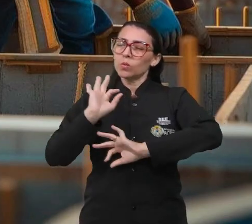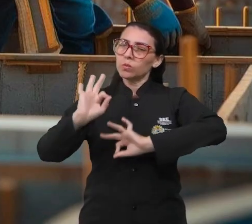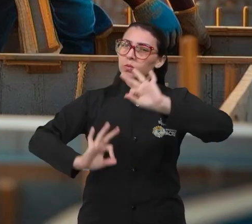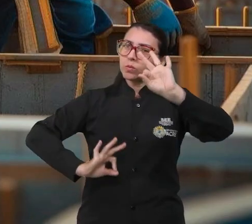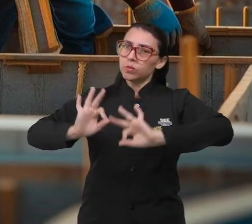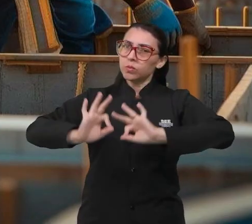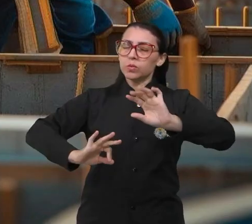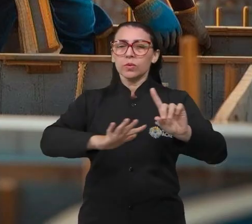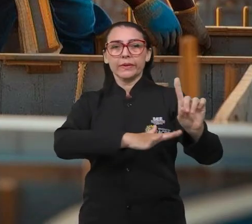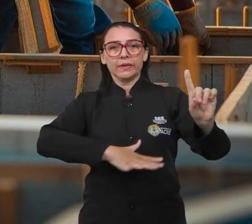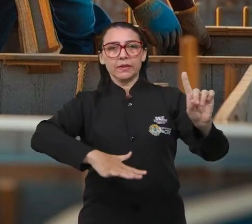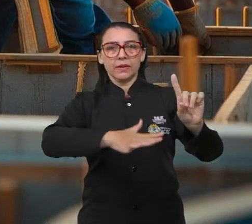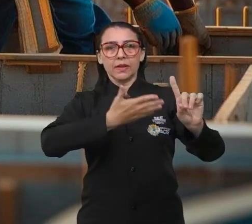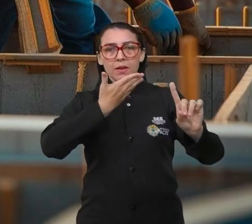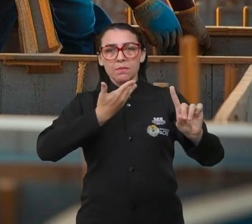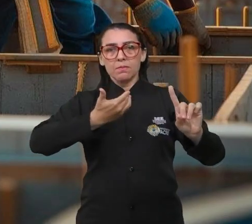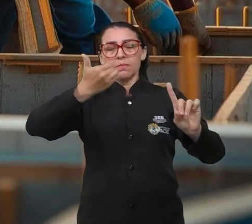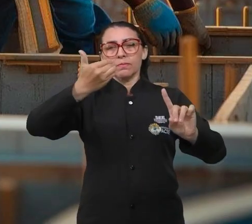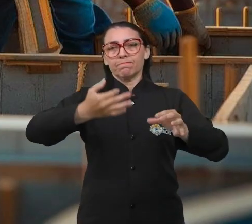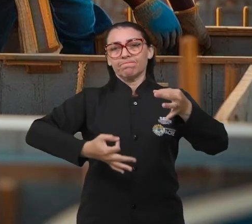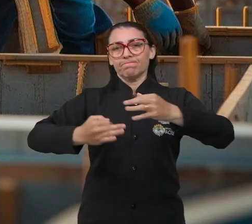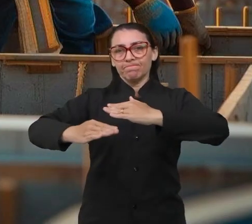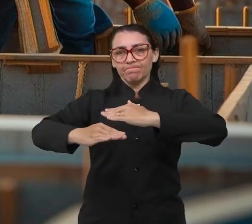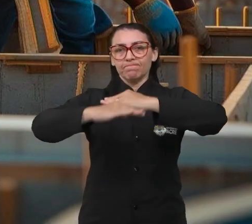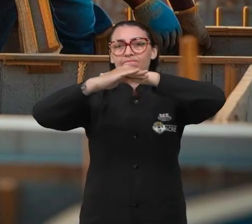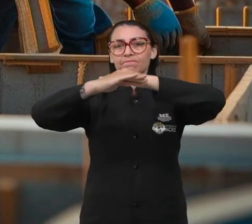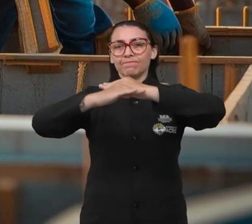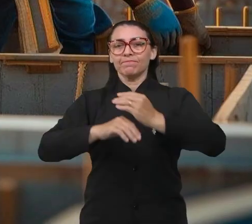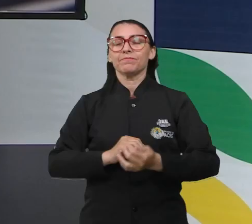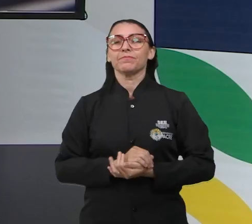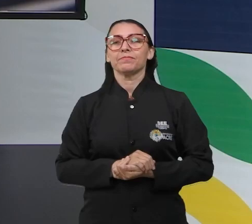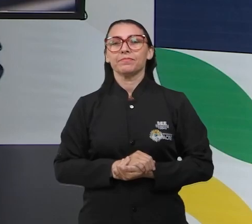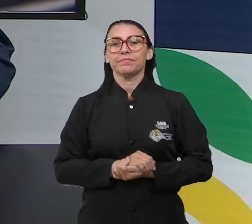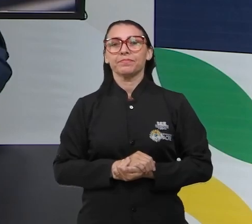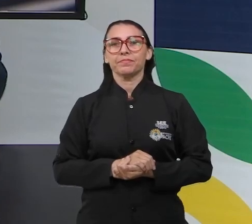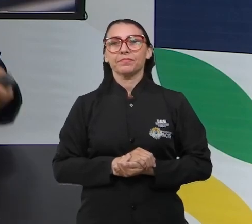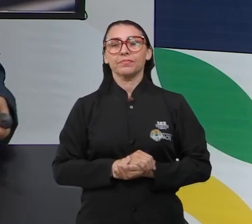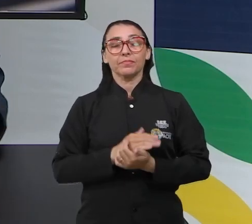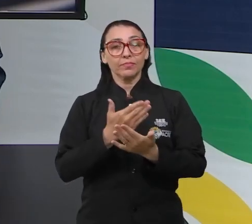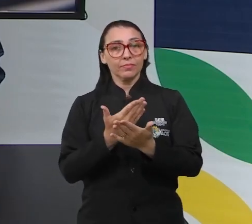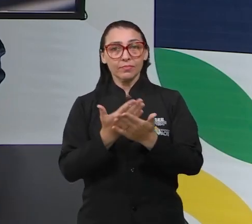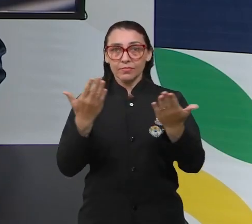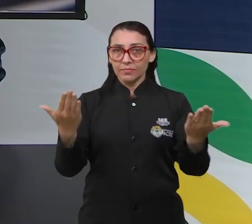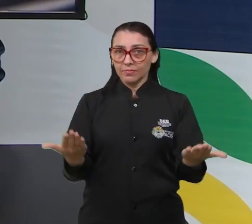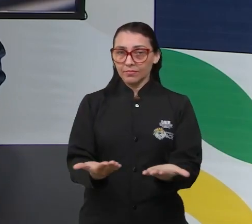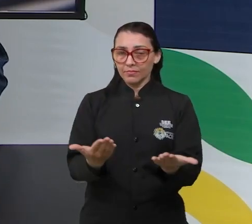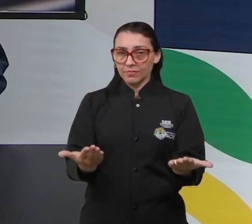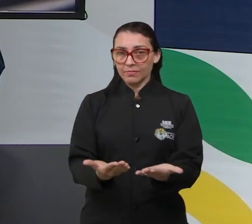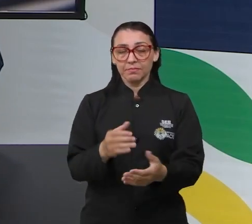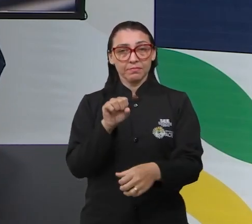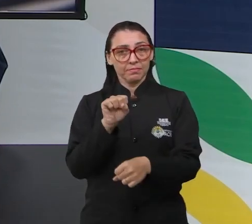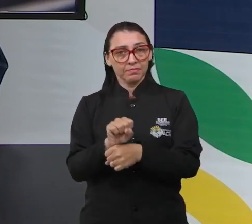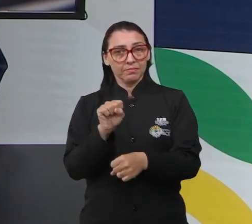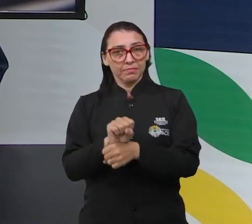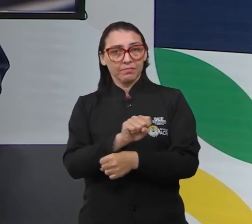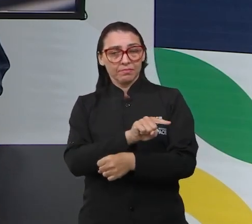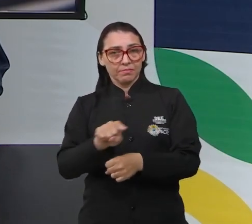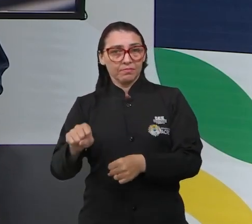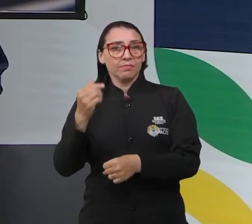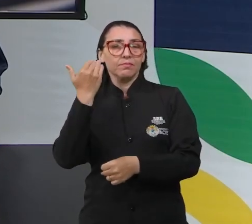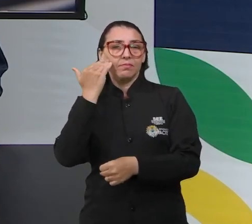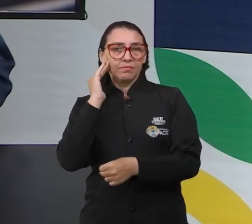possível construir uma sociedade mais justa e igualitária. Essa foi a nossa aula de hoje. Espero muito que vocês